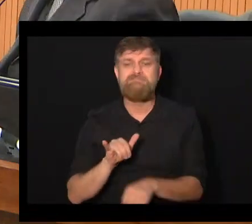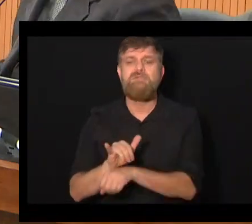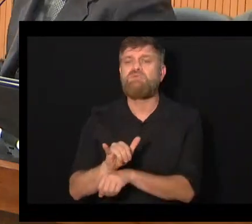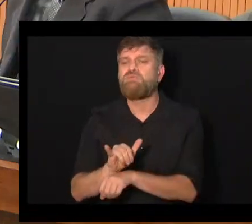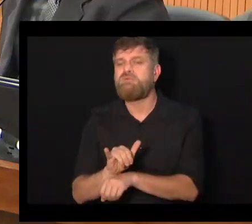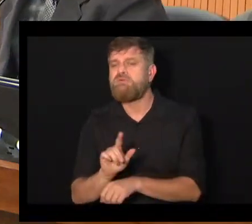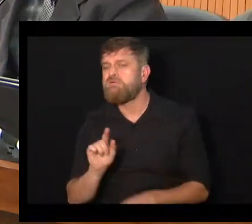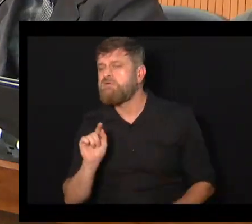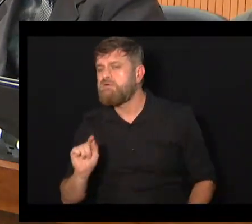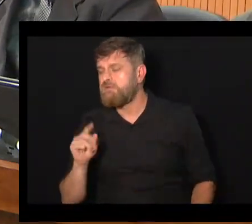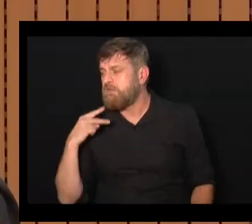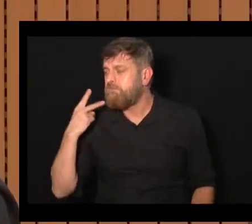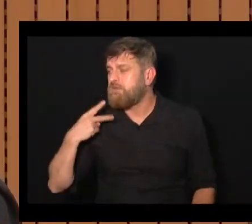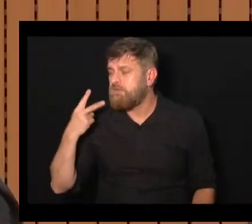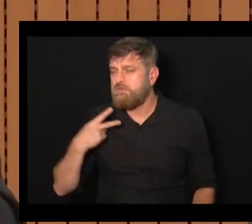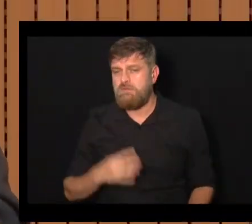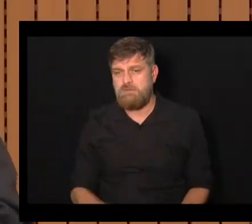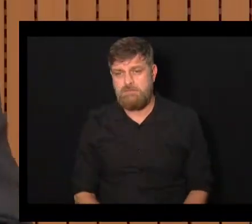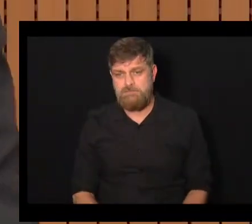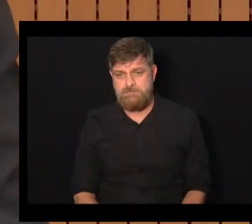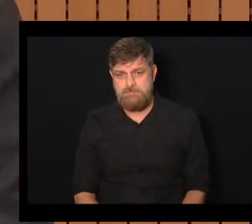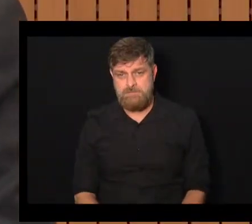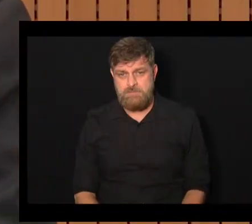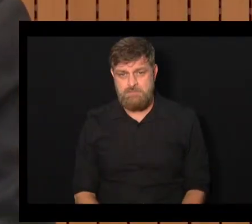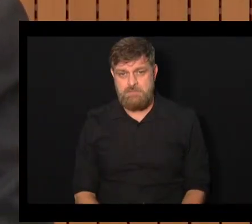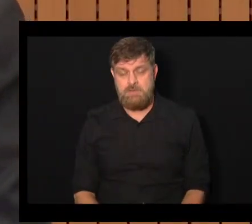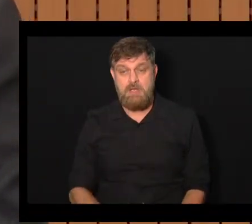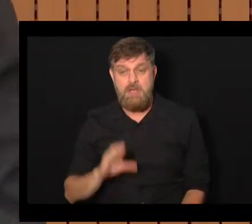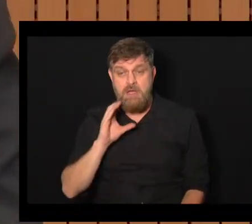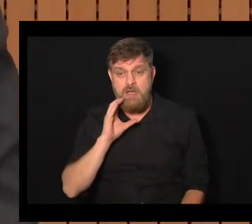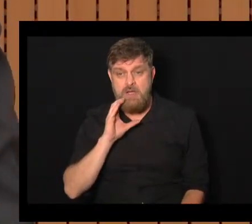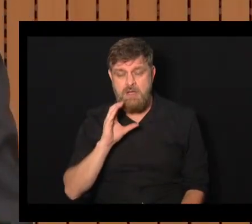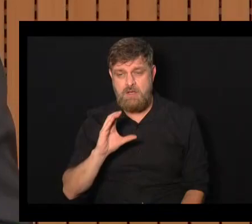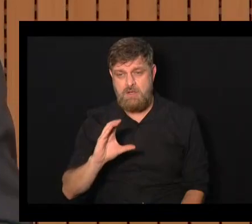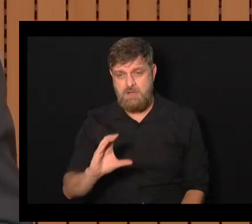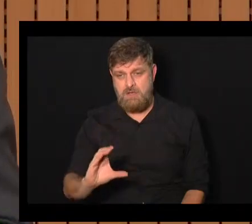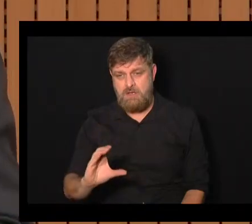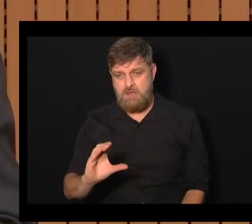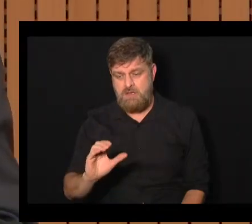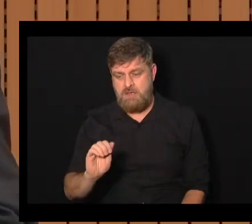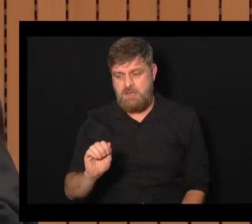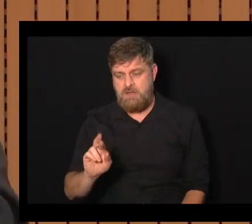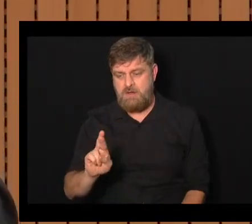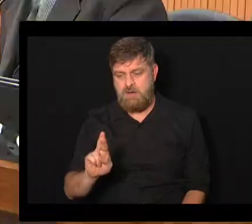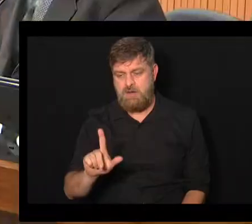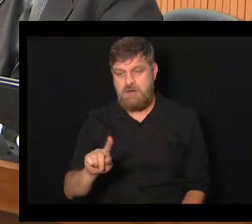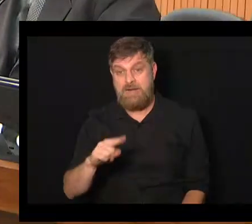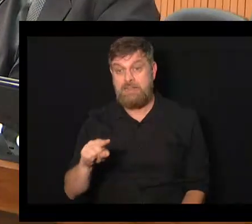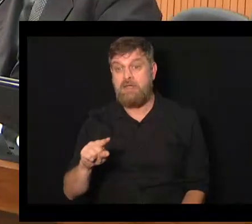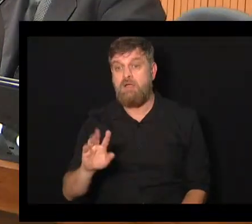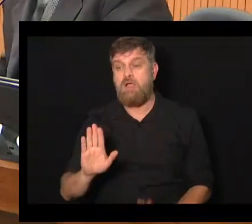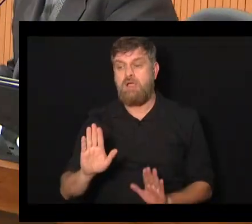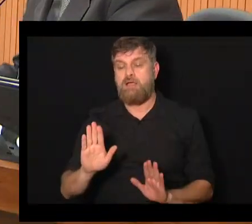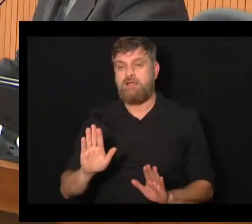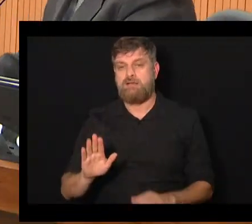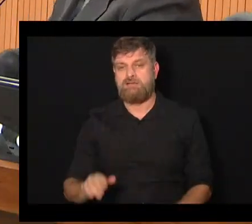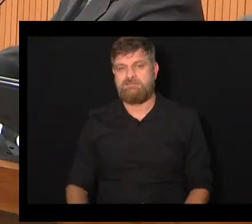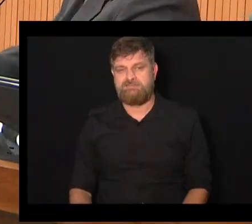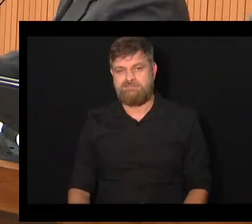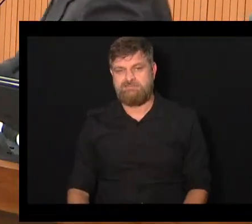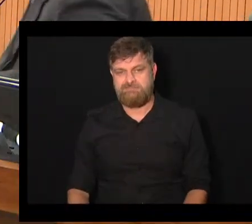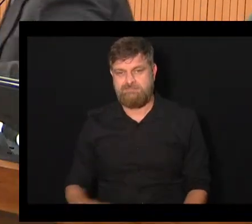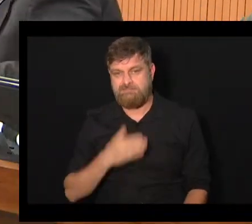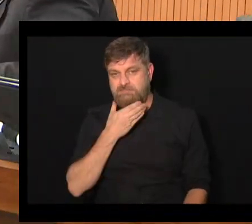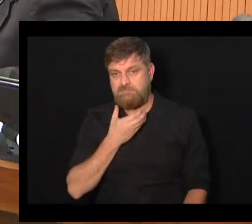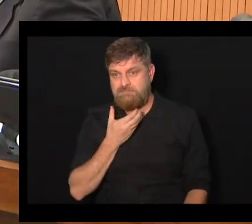Próximo vereador inscrito. Próximo vereador inscrito, vereador Carlão, do Partido dos Trabalhadores. Não, não, o vereador Carmo Luiz apareceu. Apareceu. Sua Excelência está com a